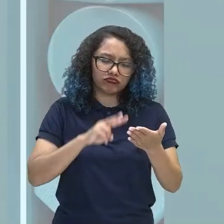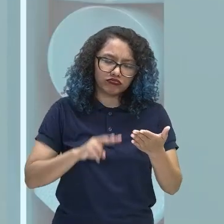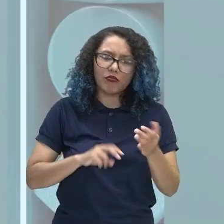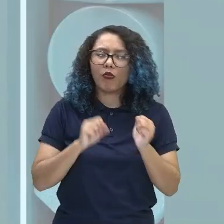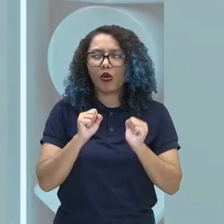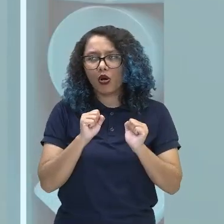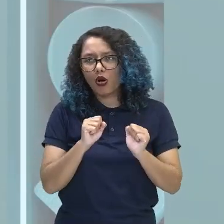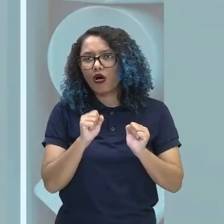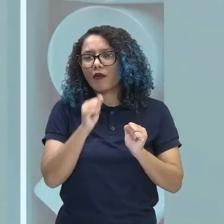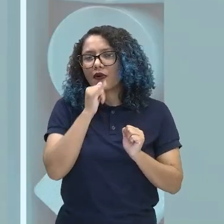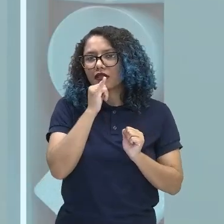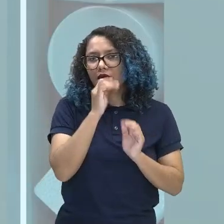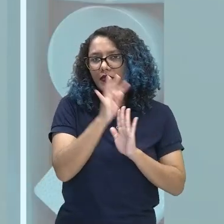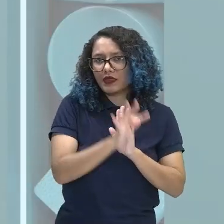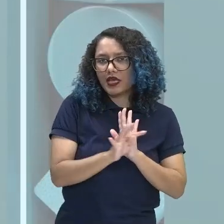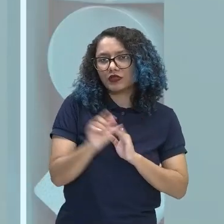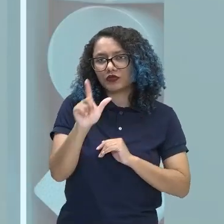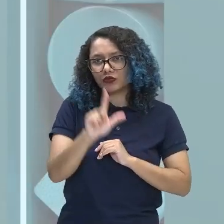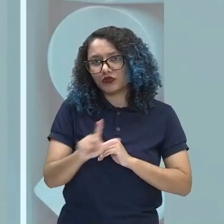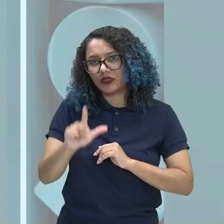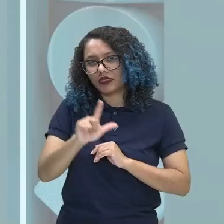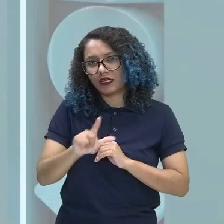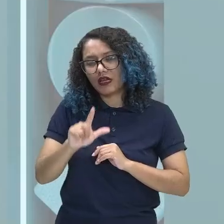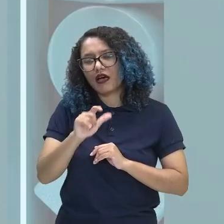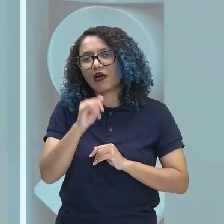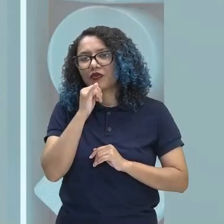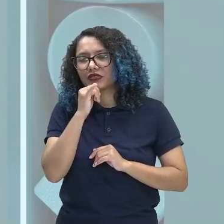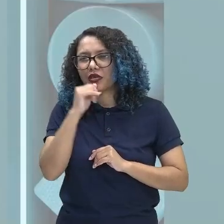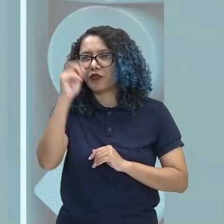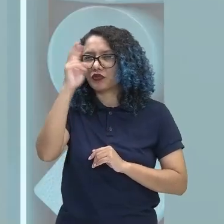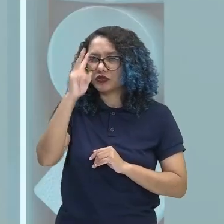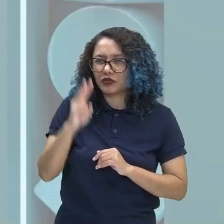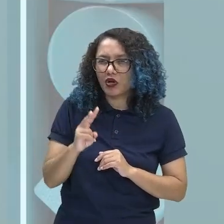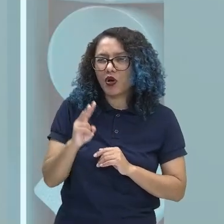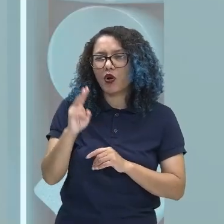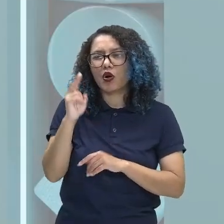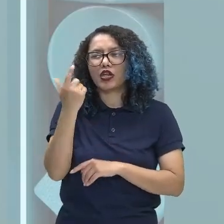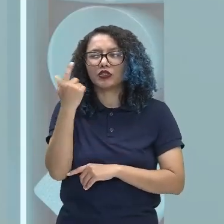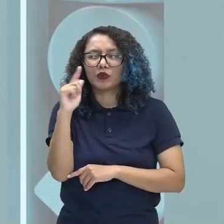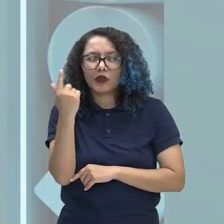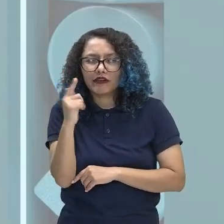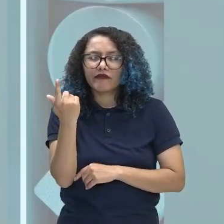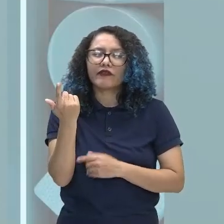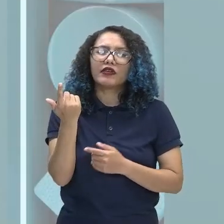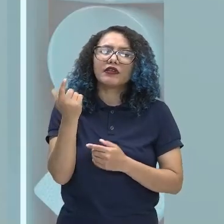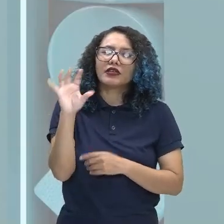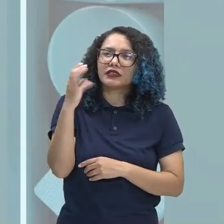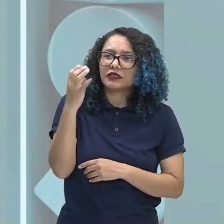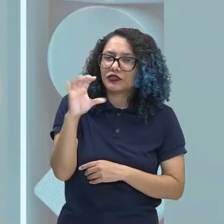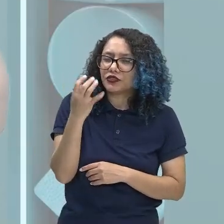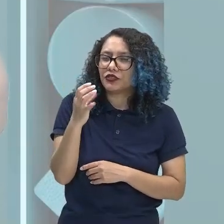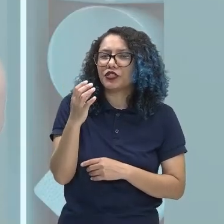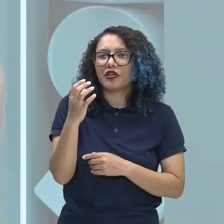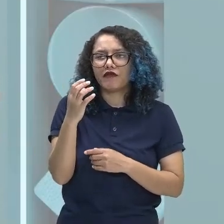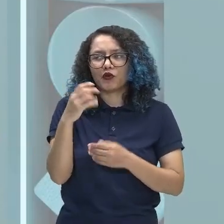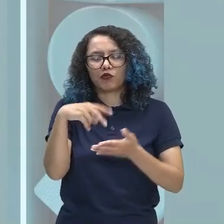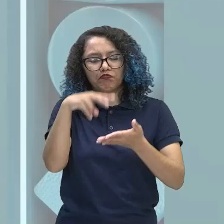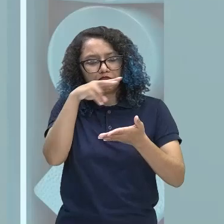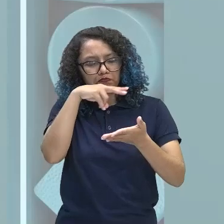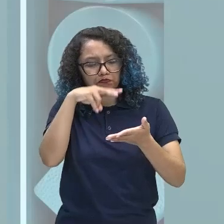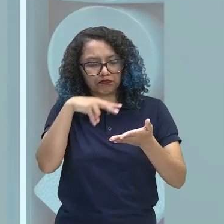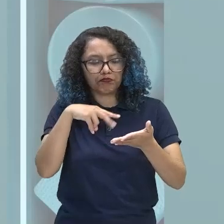textos literários, como históricos, geográficos, né, científicos, ele